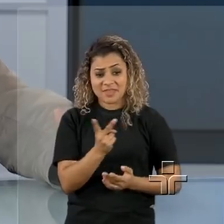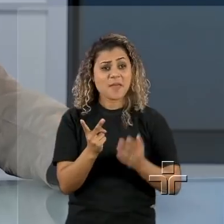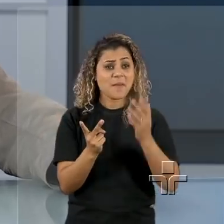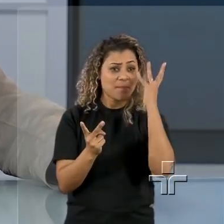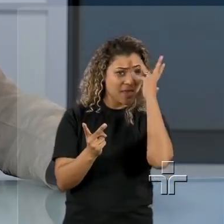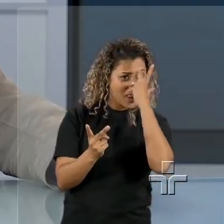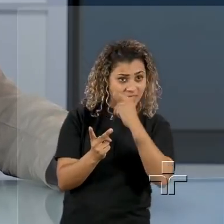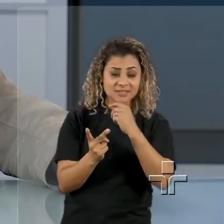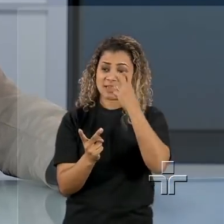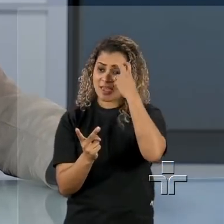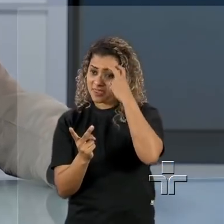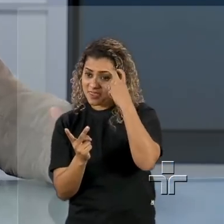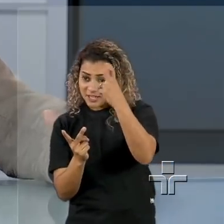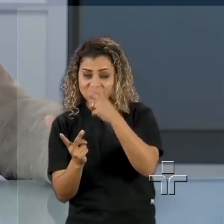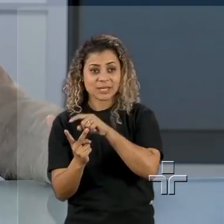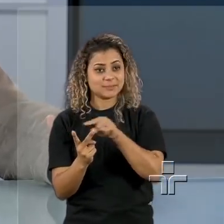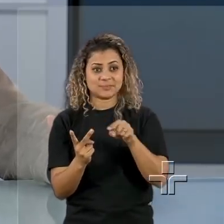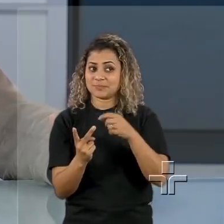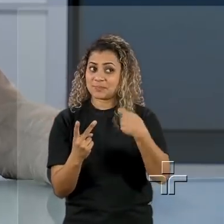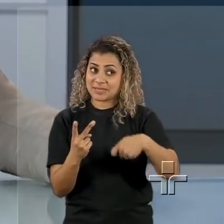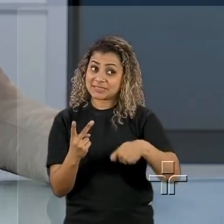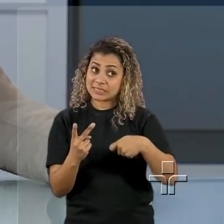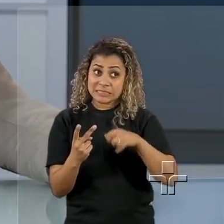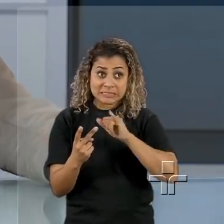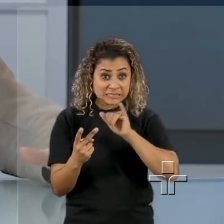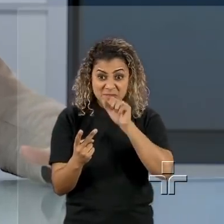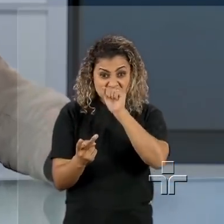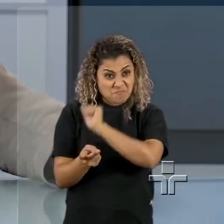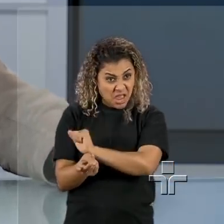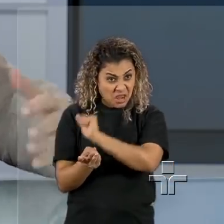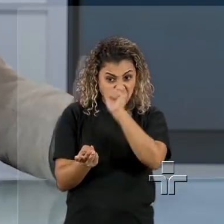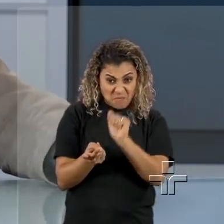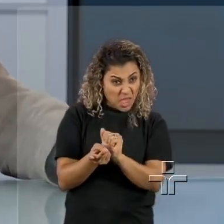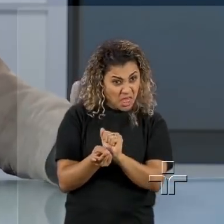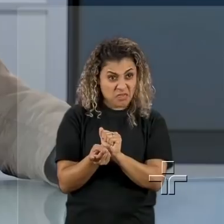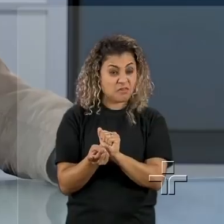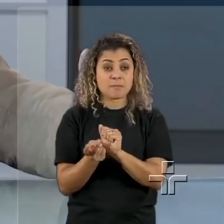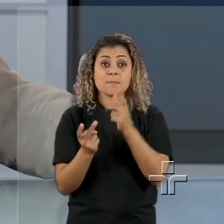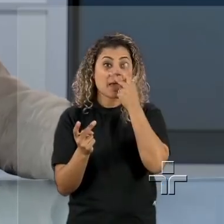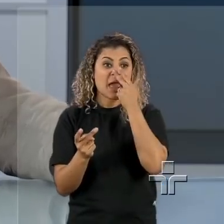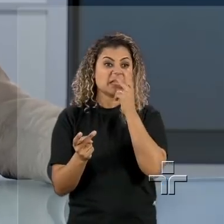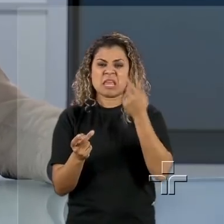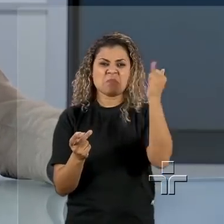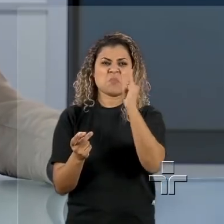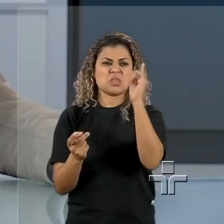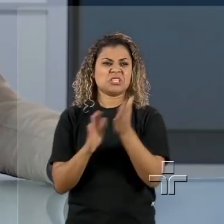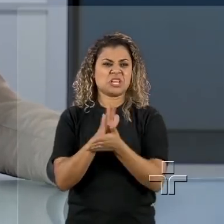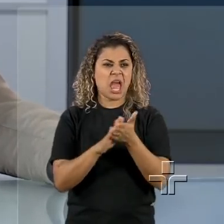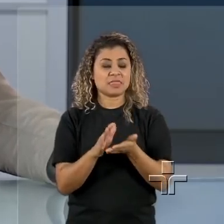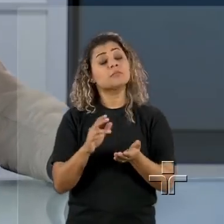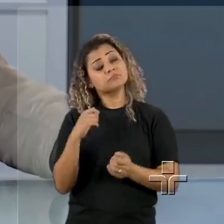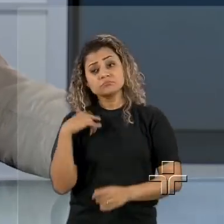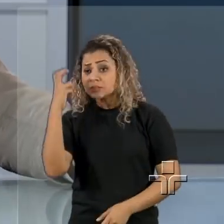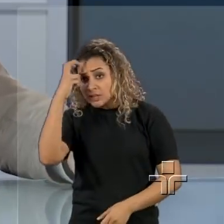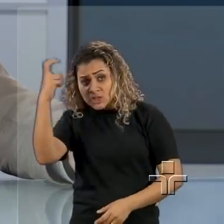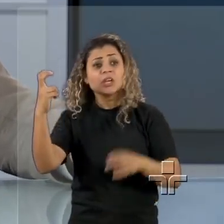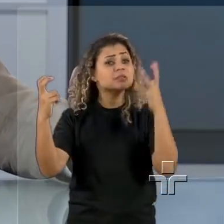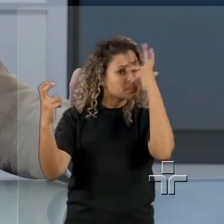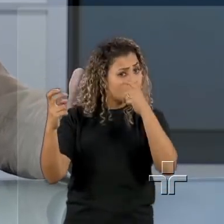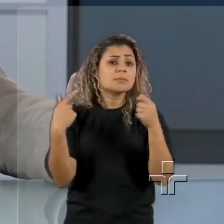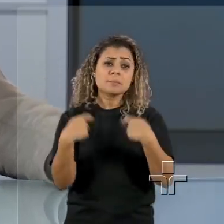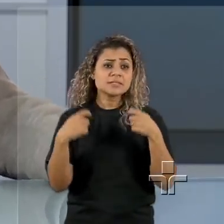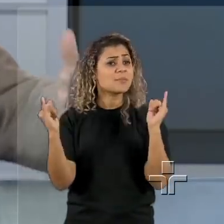Vinícius é muito interessante. De fato, hoje ele seria massacrado, porque o mundo está chato, politicamente correto, autoritário, repressor,